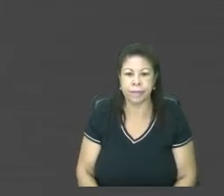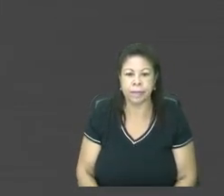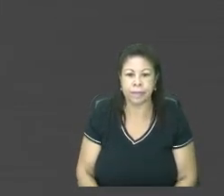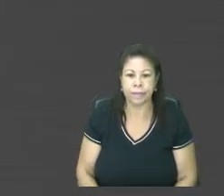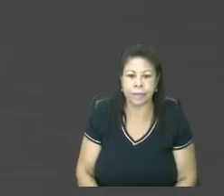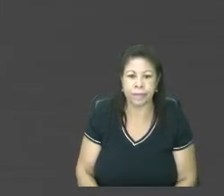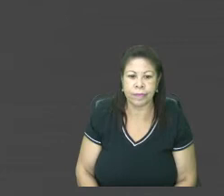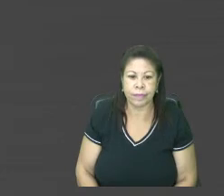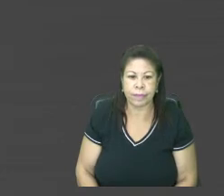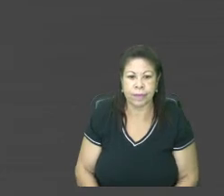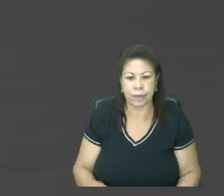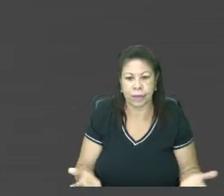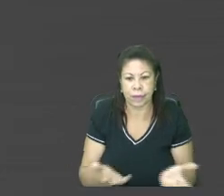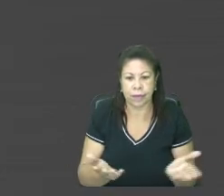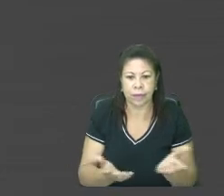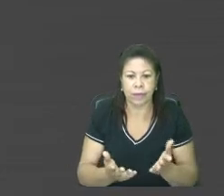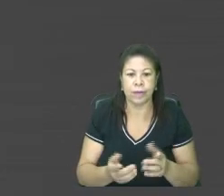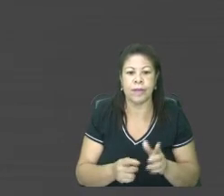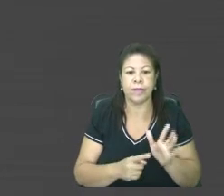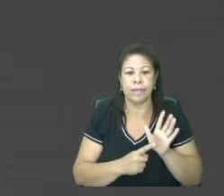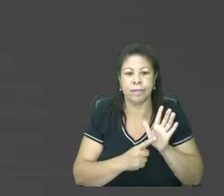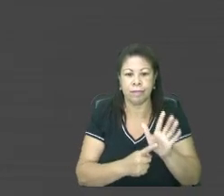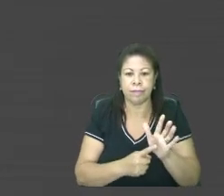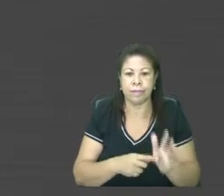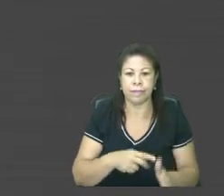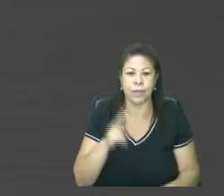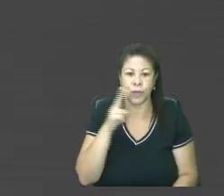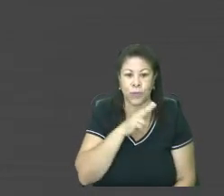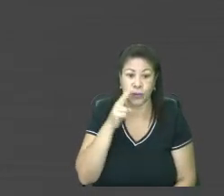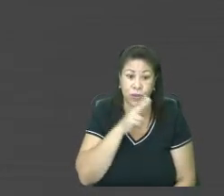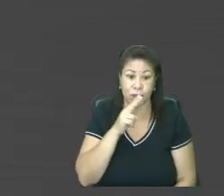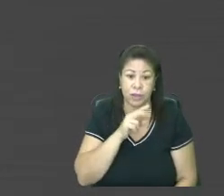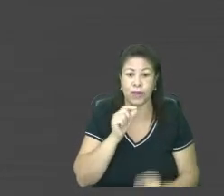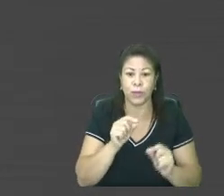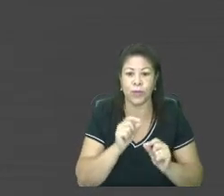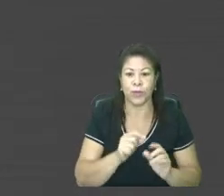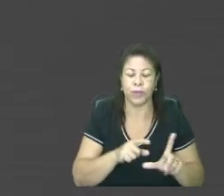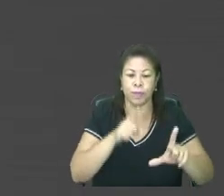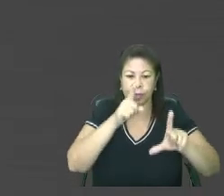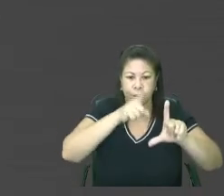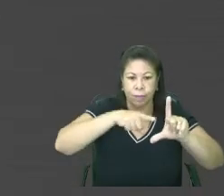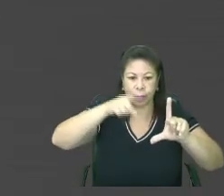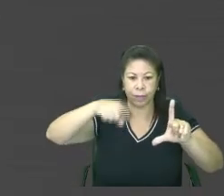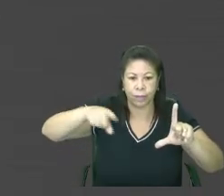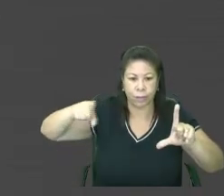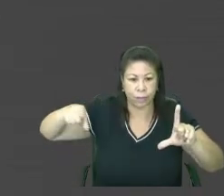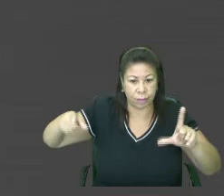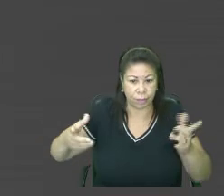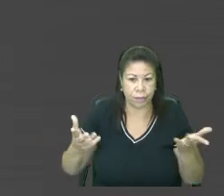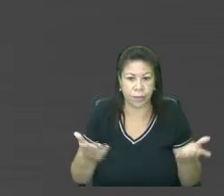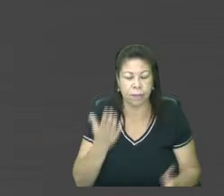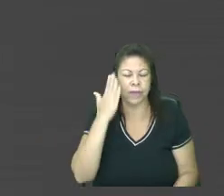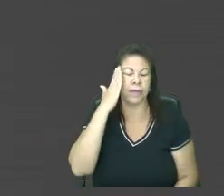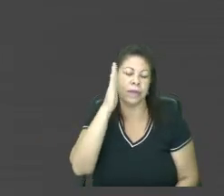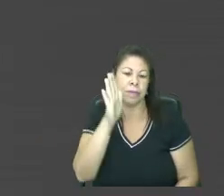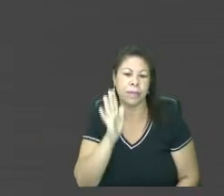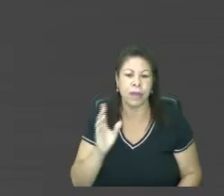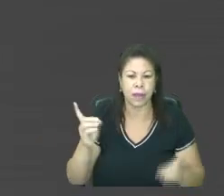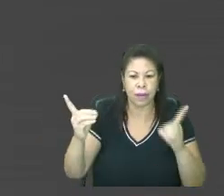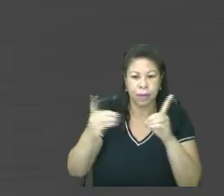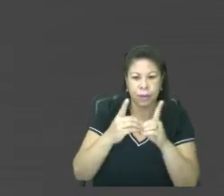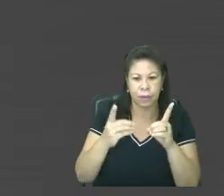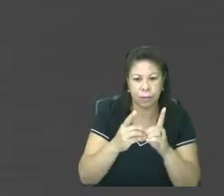Agora nós vamos para a rede de urgência e emergência. Os principais atendimentos nas nossas 3 UPAs,